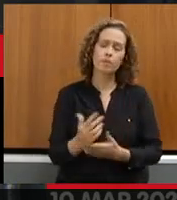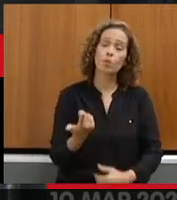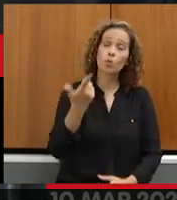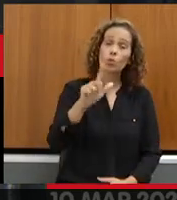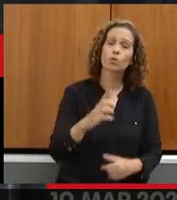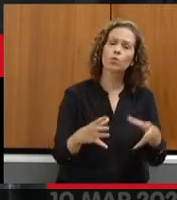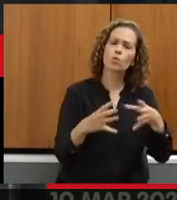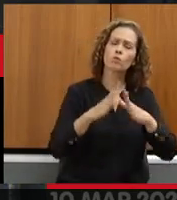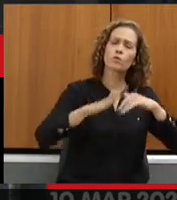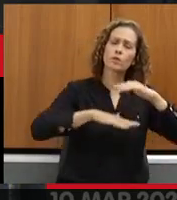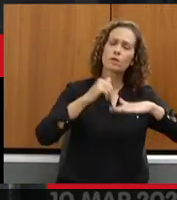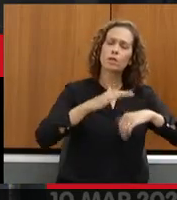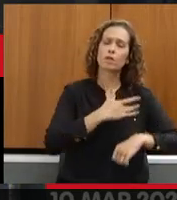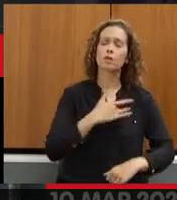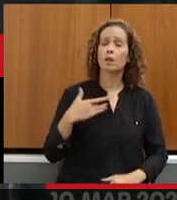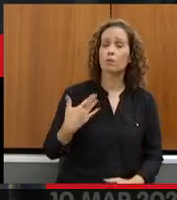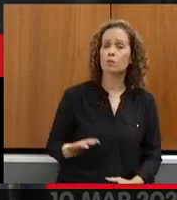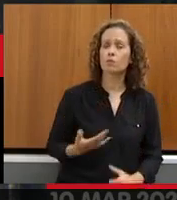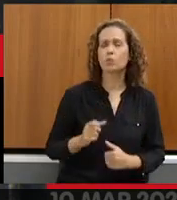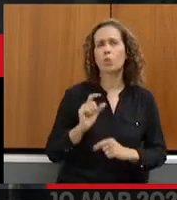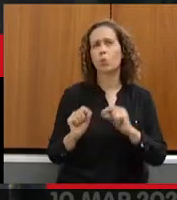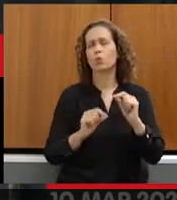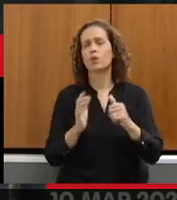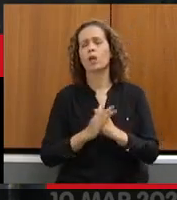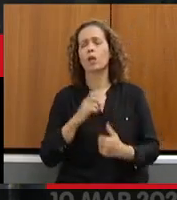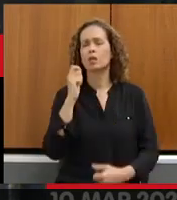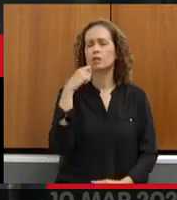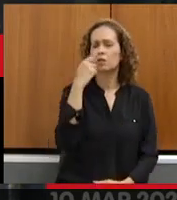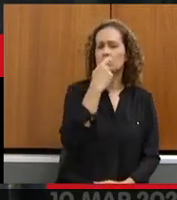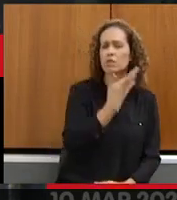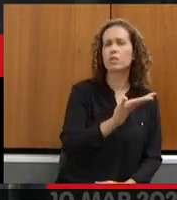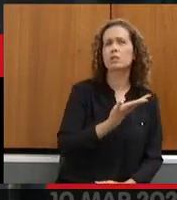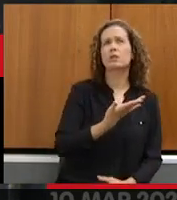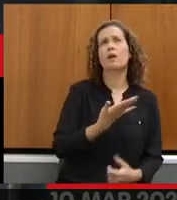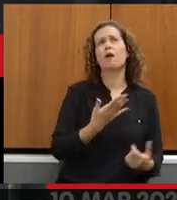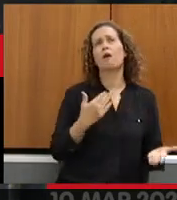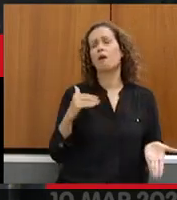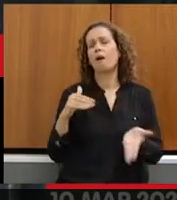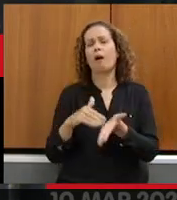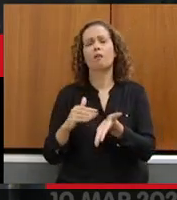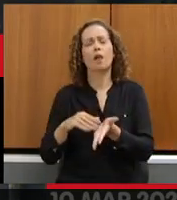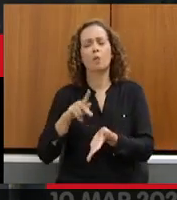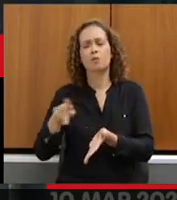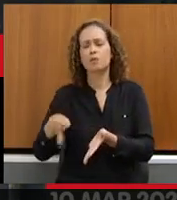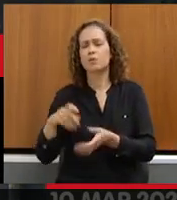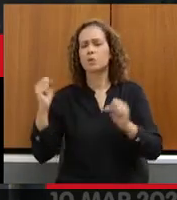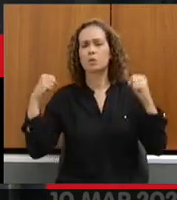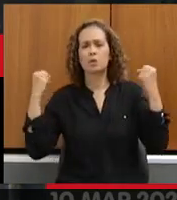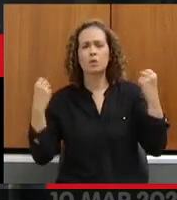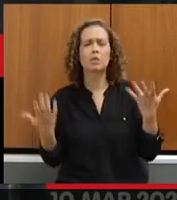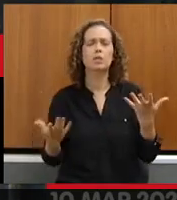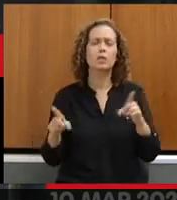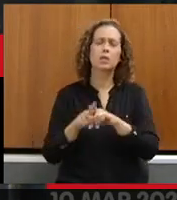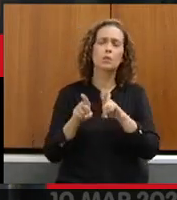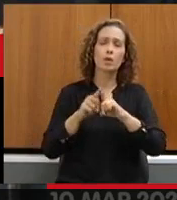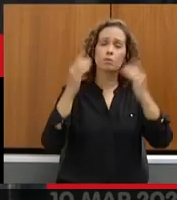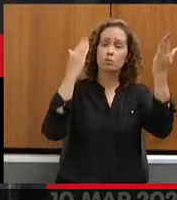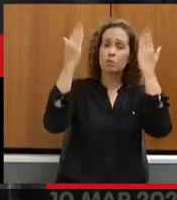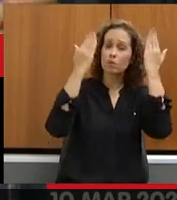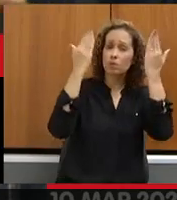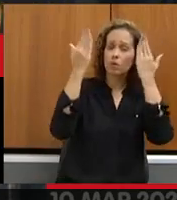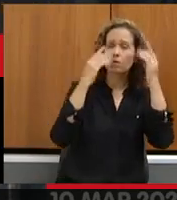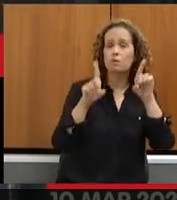da saúde que vão desde dentistas que vão desde educadores físicos que vão desde psicóloga não tem que lembrar